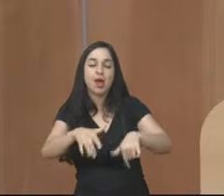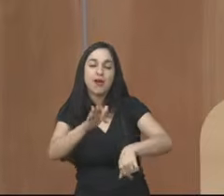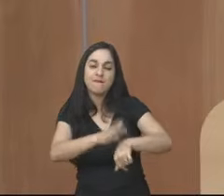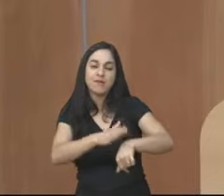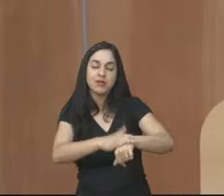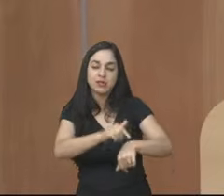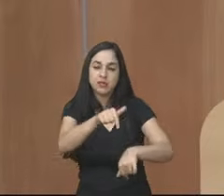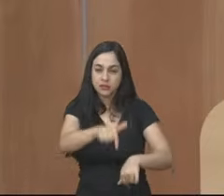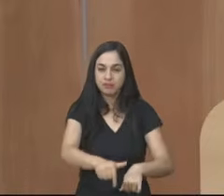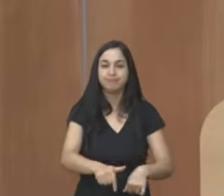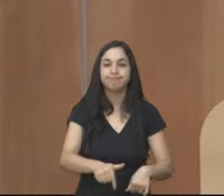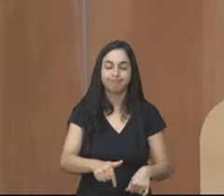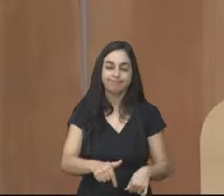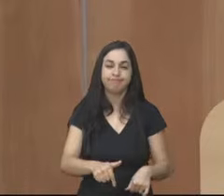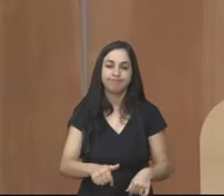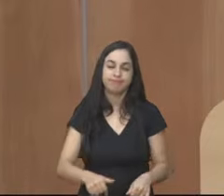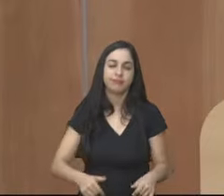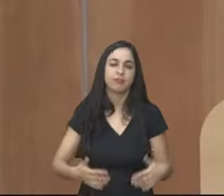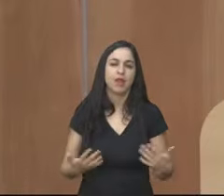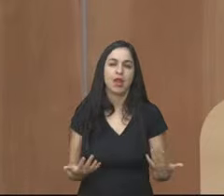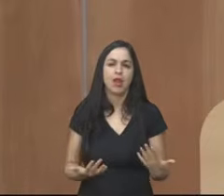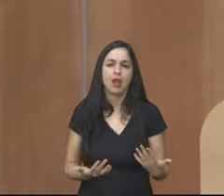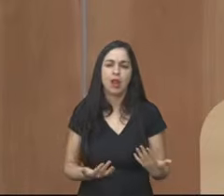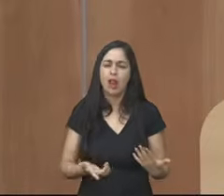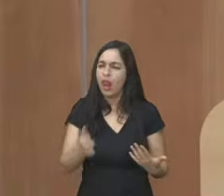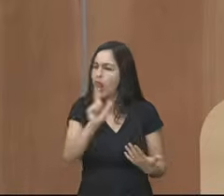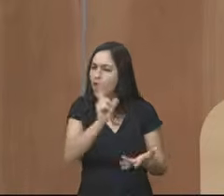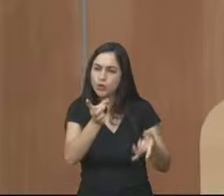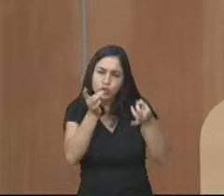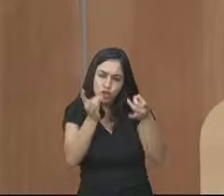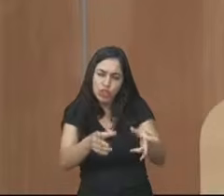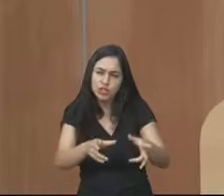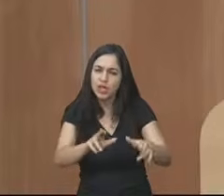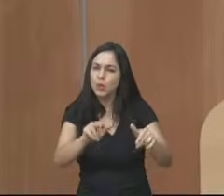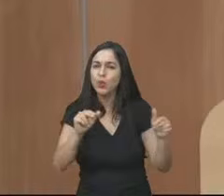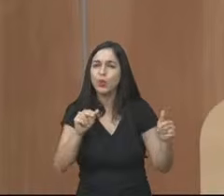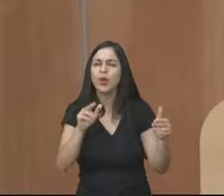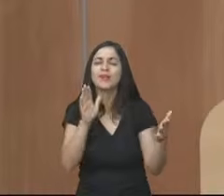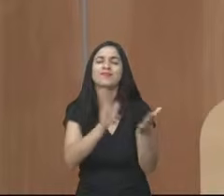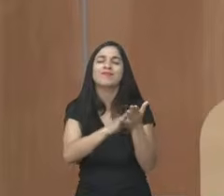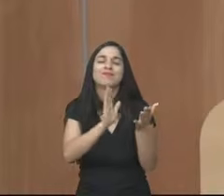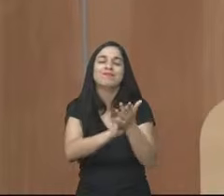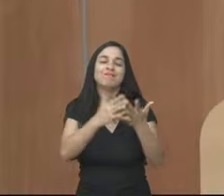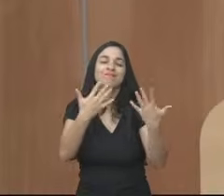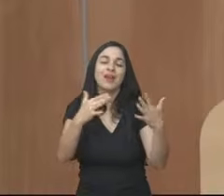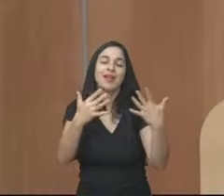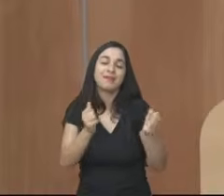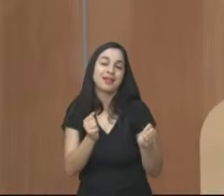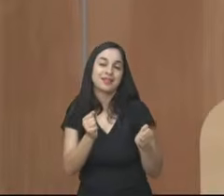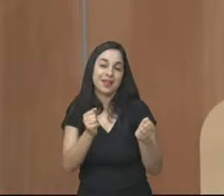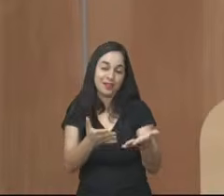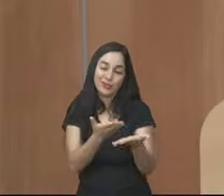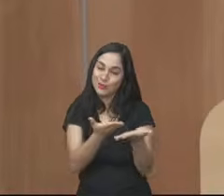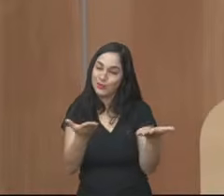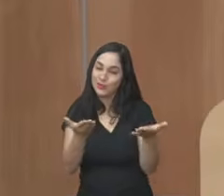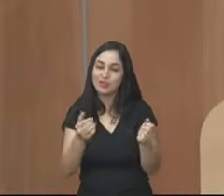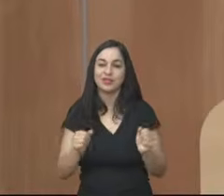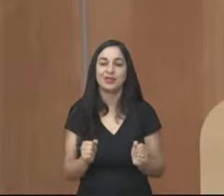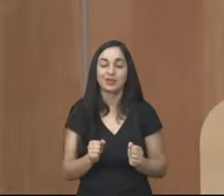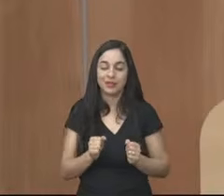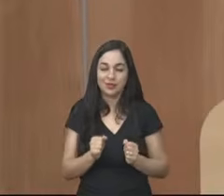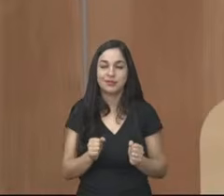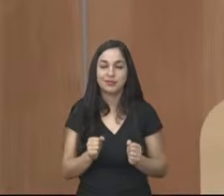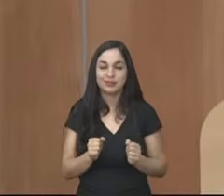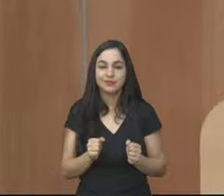fazendo. Não esmoreçam nunca. Parabéns pela atitude de vocês. E